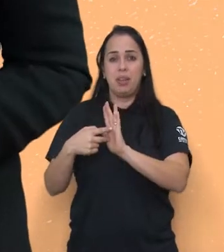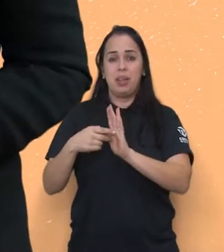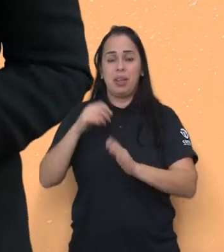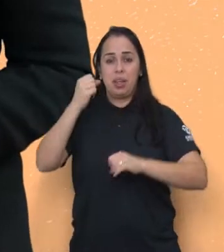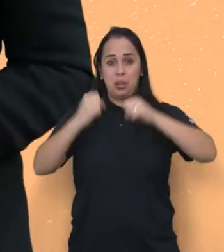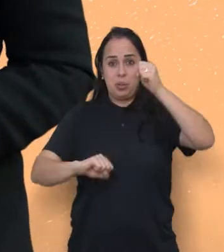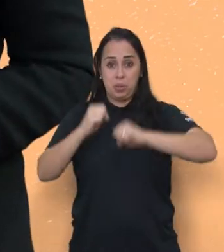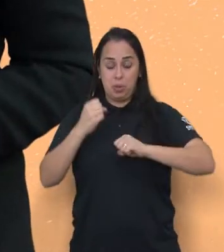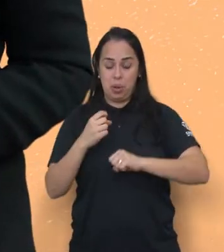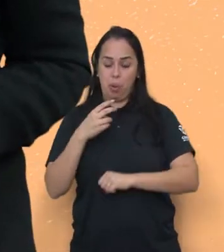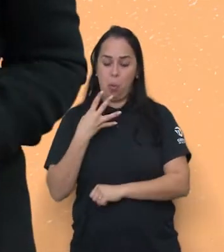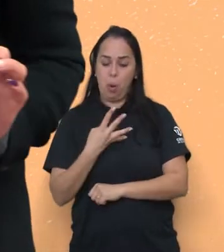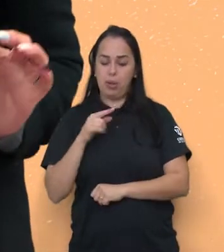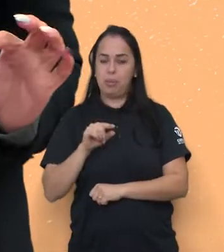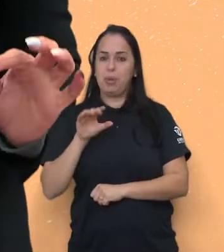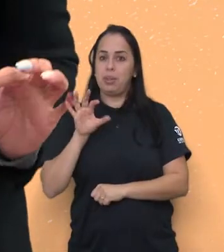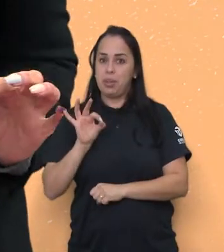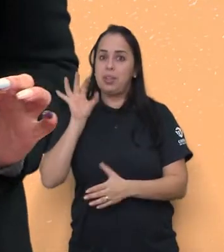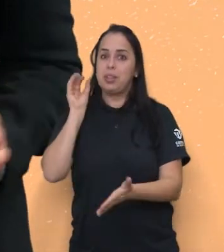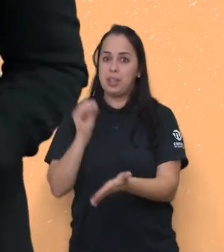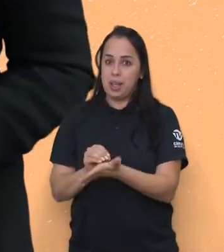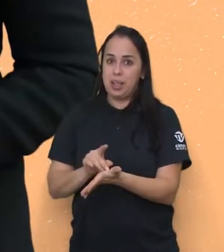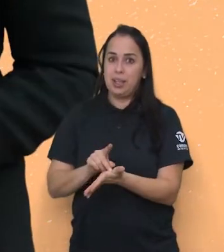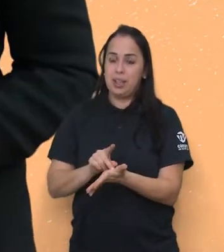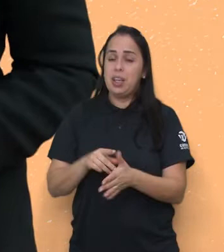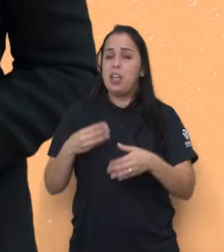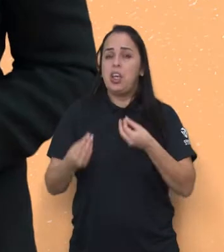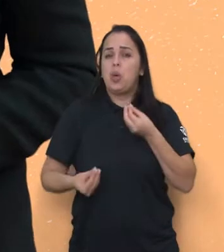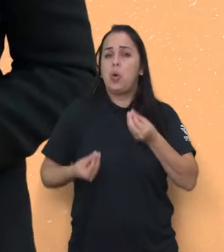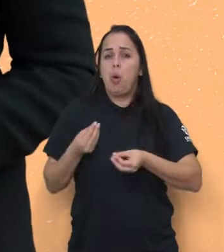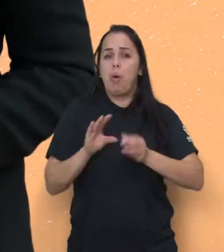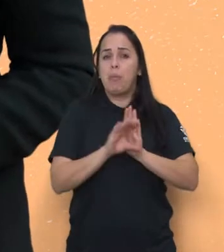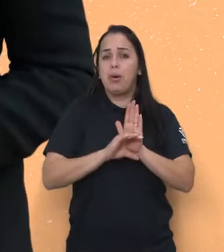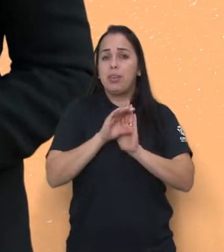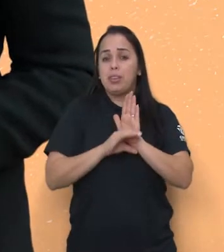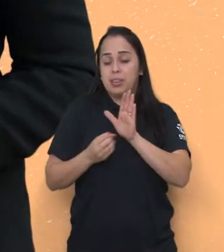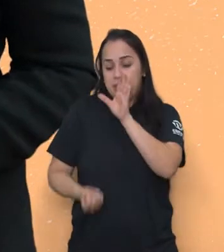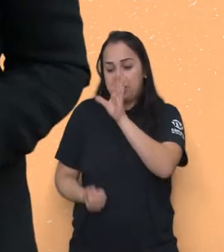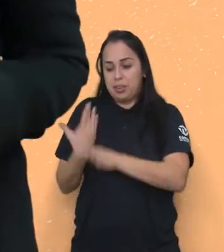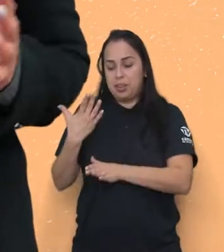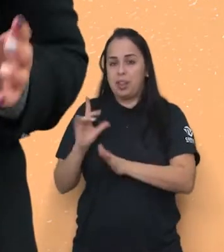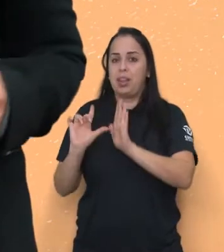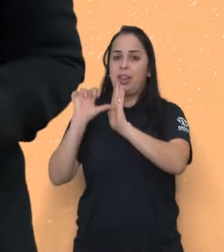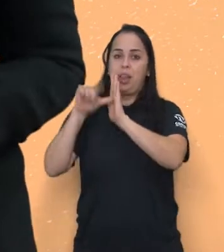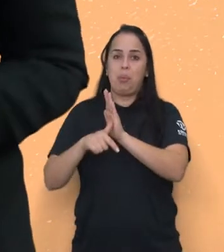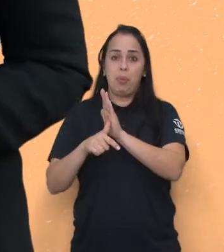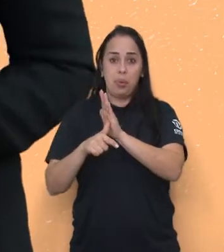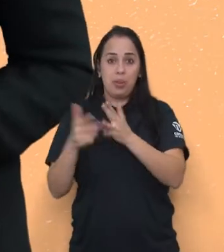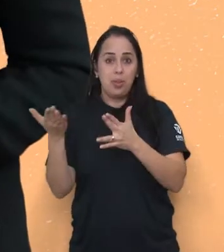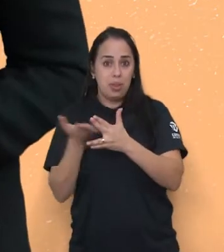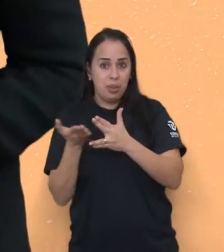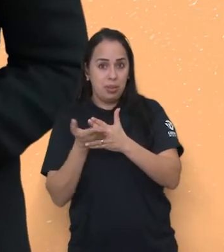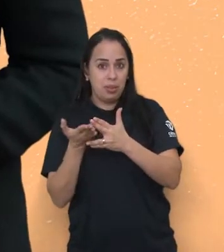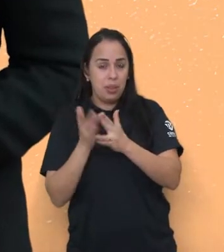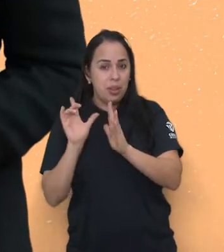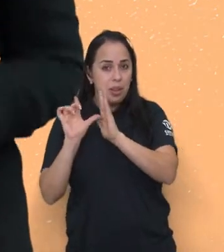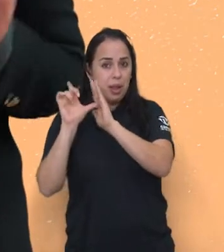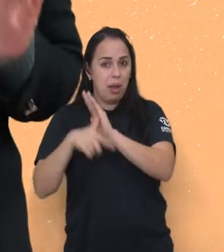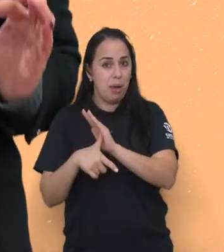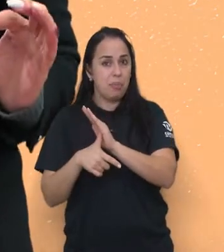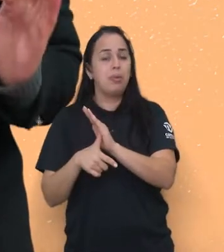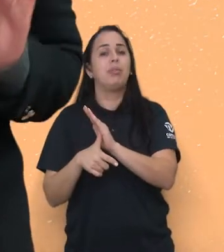é a indústria 4.0 de fato e como esse conceito nasceu logo após o intervalo